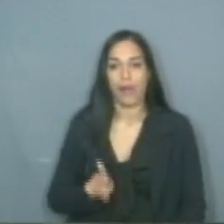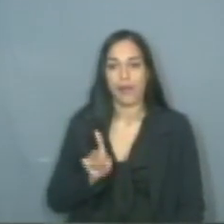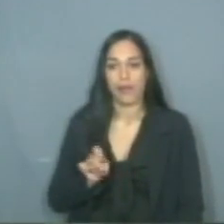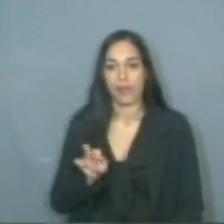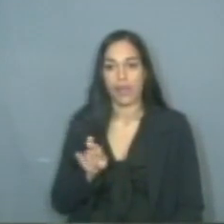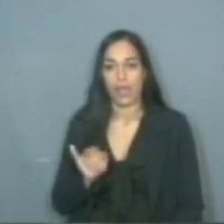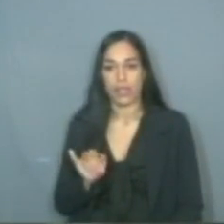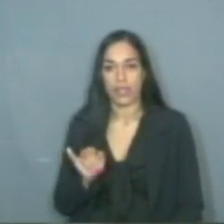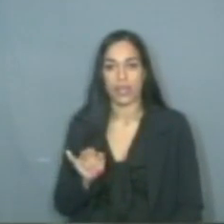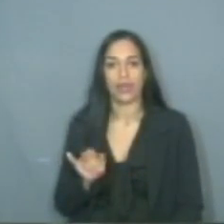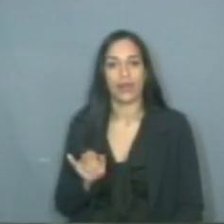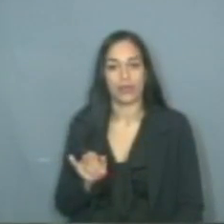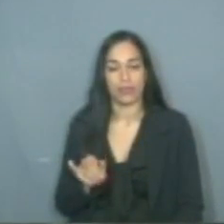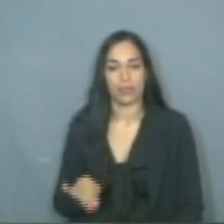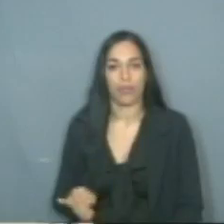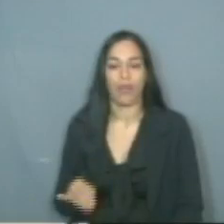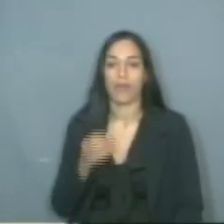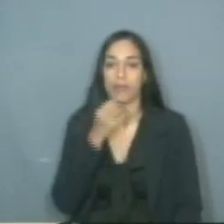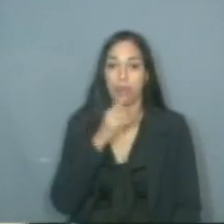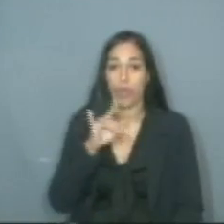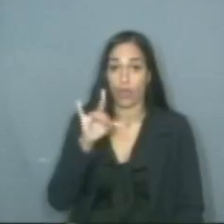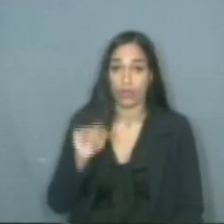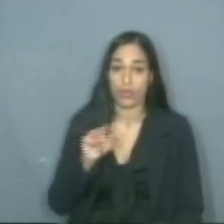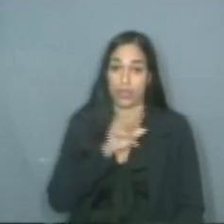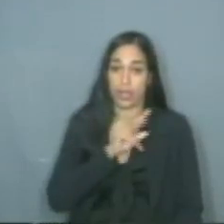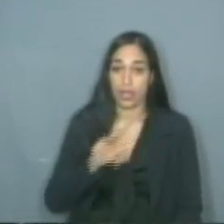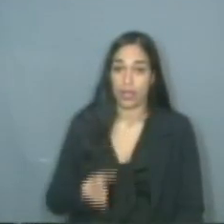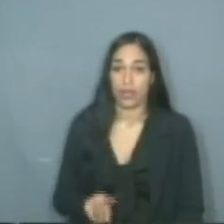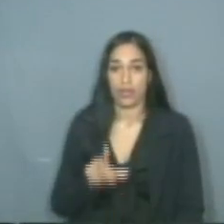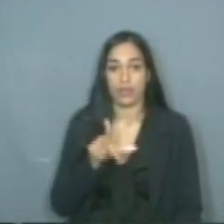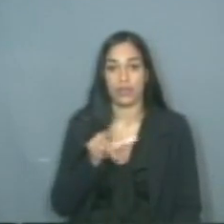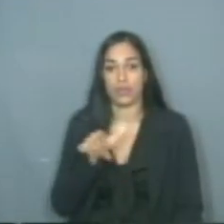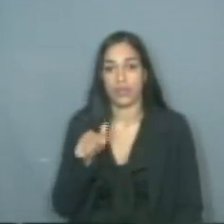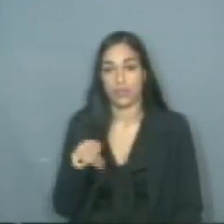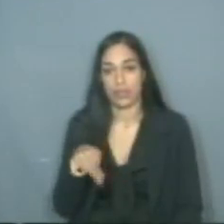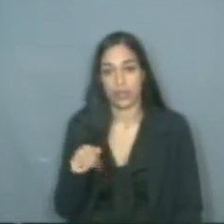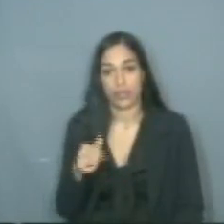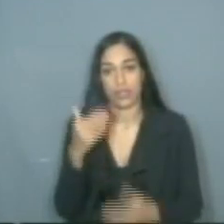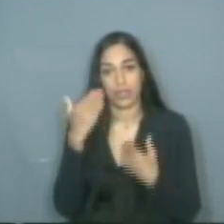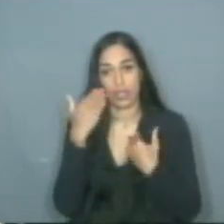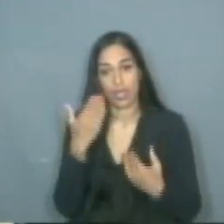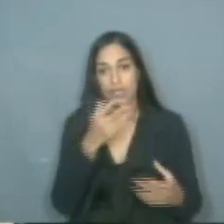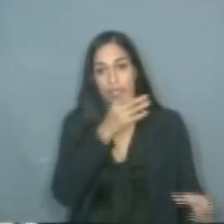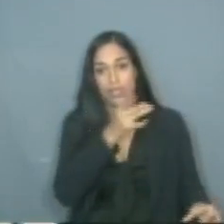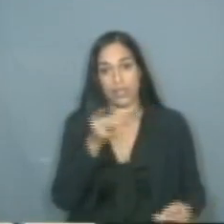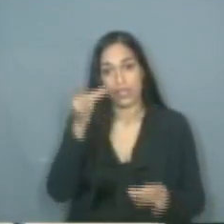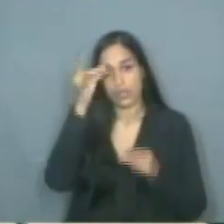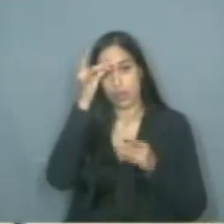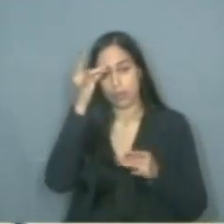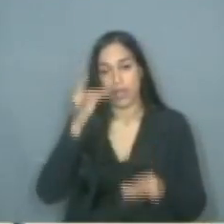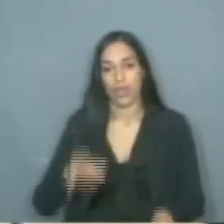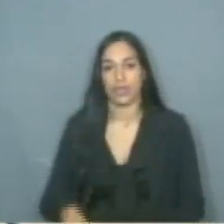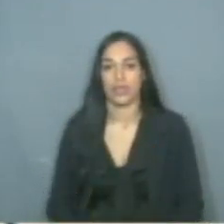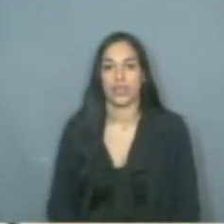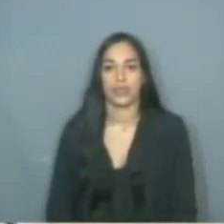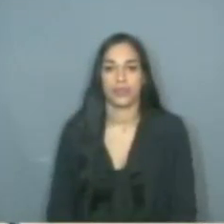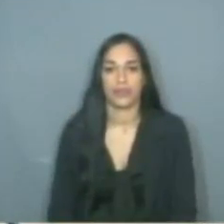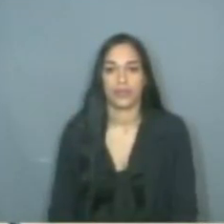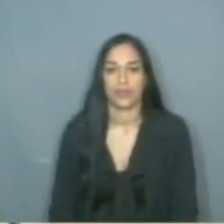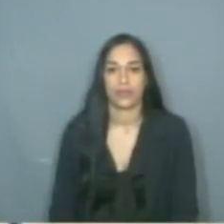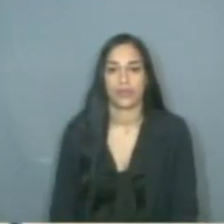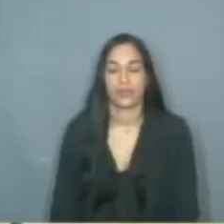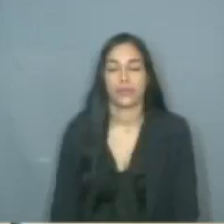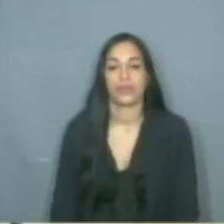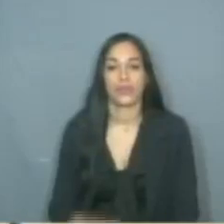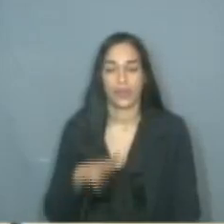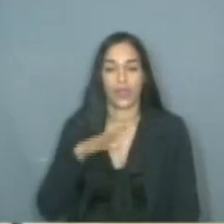Santos. Bom dia, vereadora Liana. Agradeço a parte e já gostaria de adiantar que eu